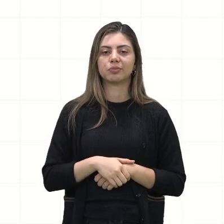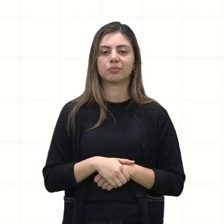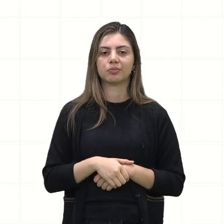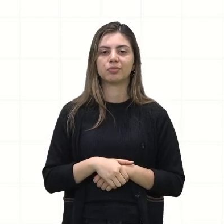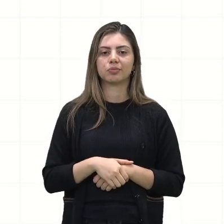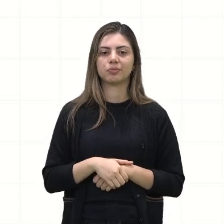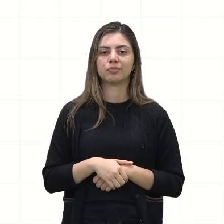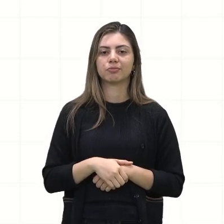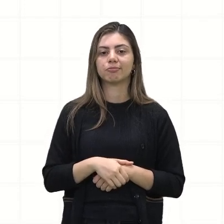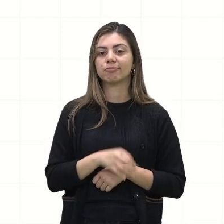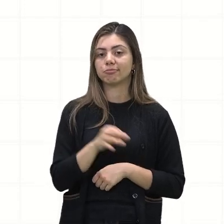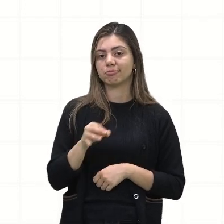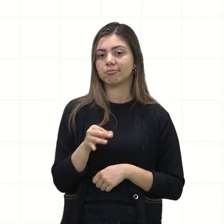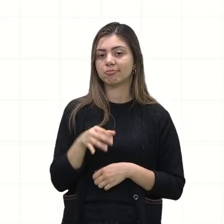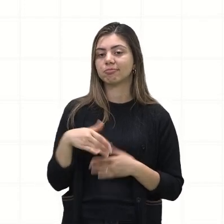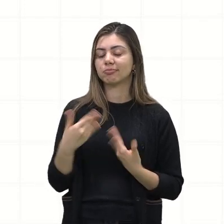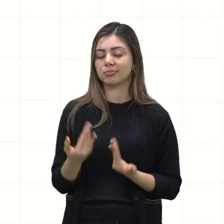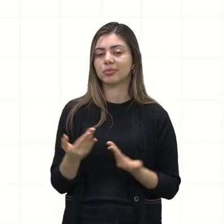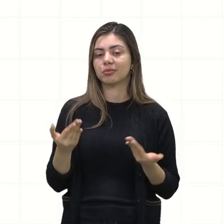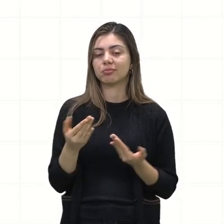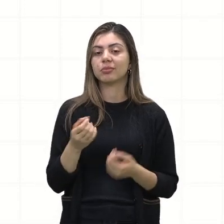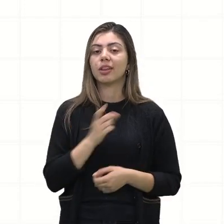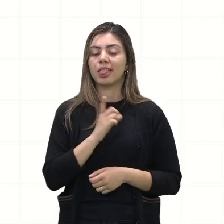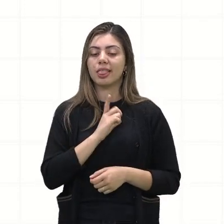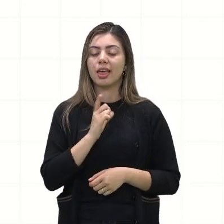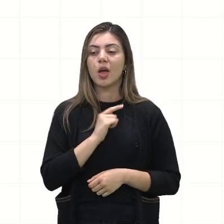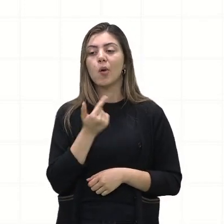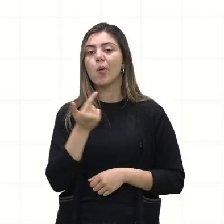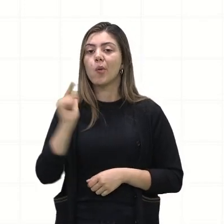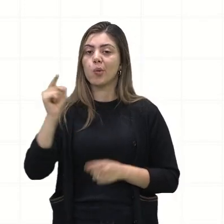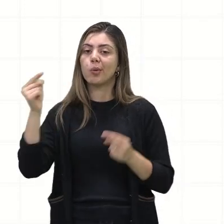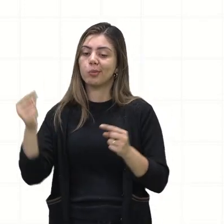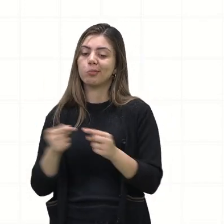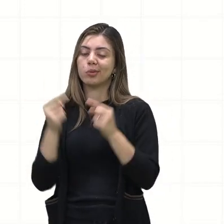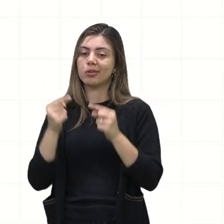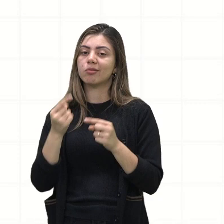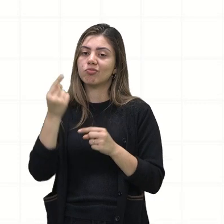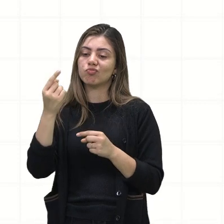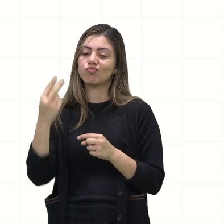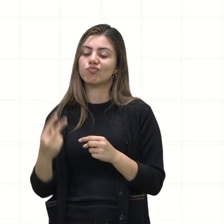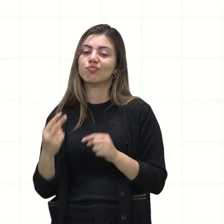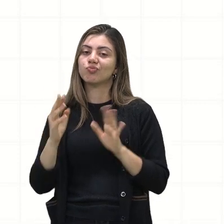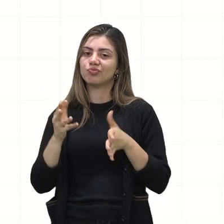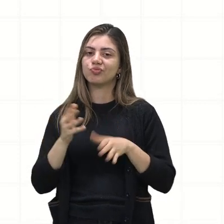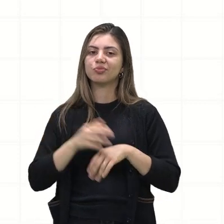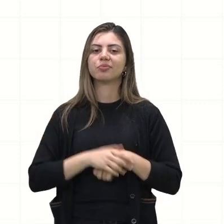refrigerante. Então, já mudou. Tá? É uma outra combinação.